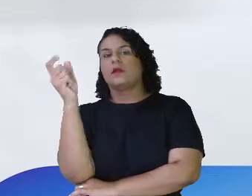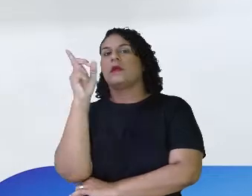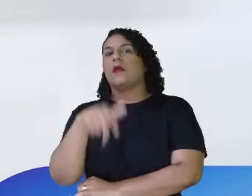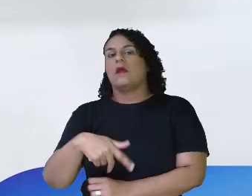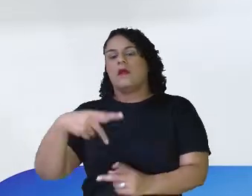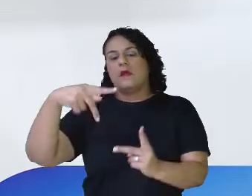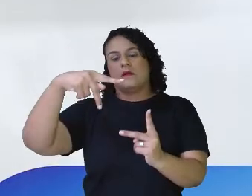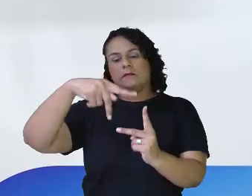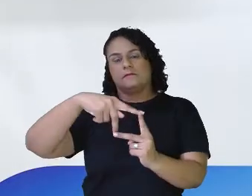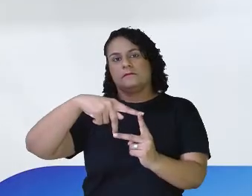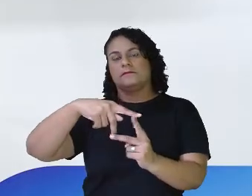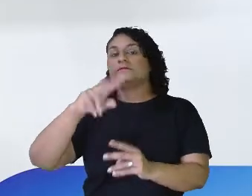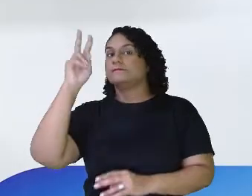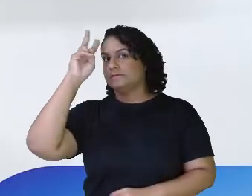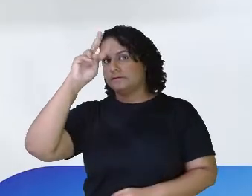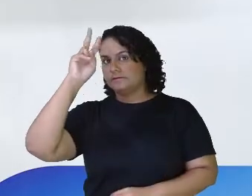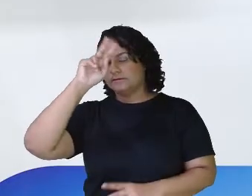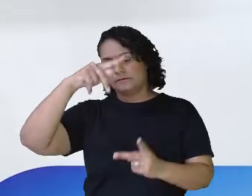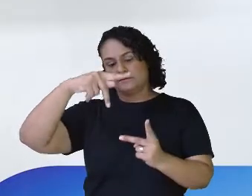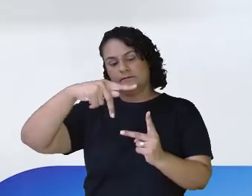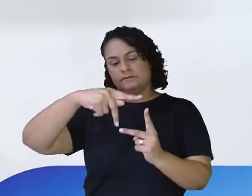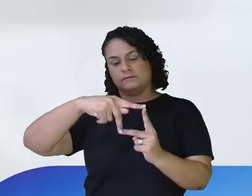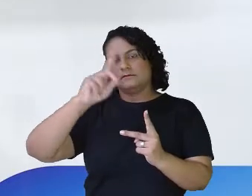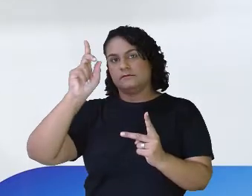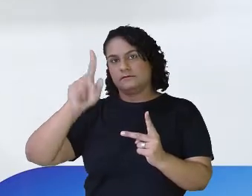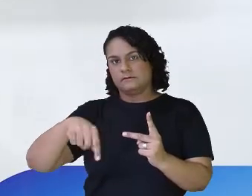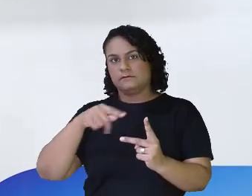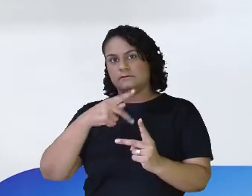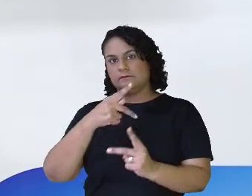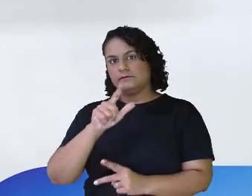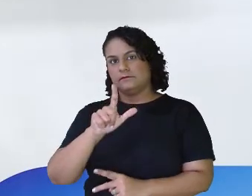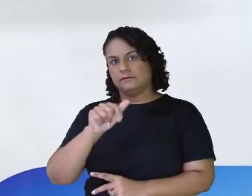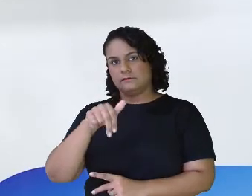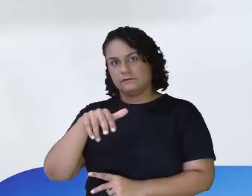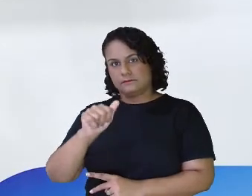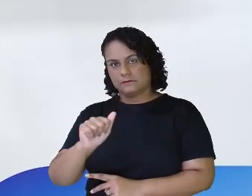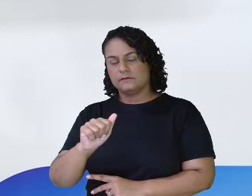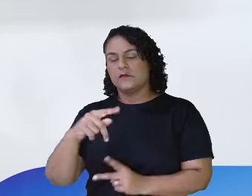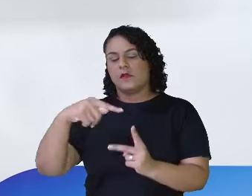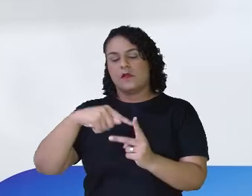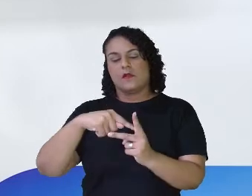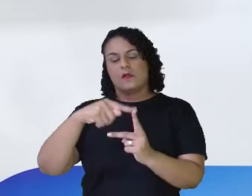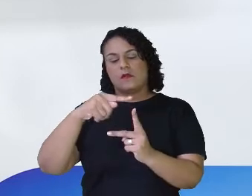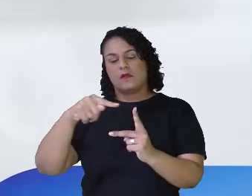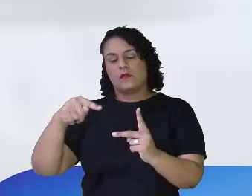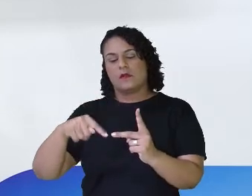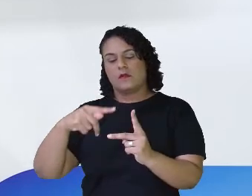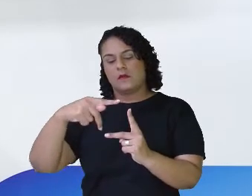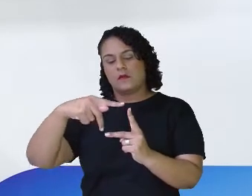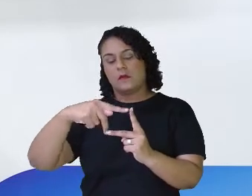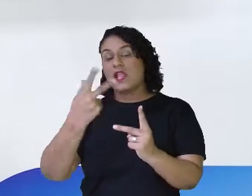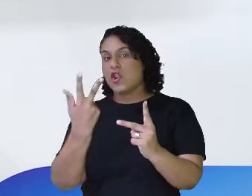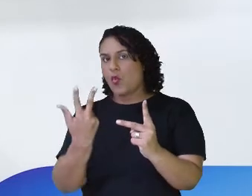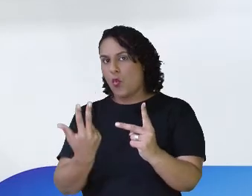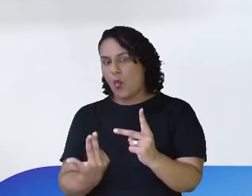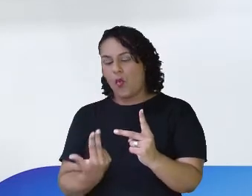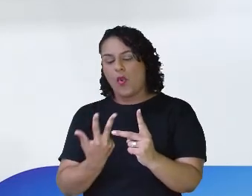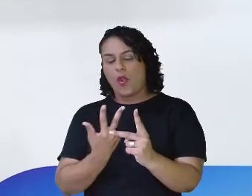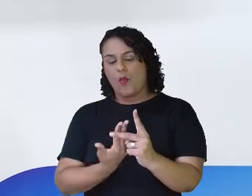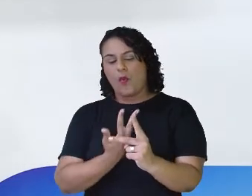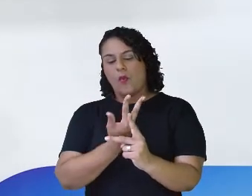quadrado. Lembrando, o quadrado é uma figura geométrica plana com 4 lados iguais, que é o caso